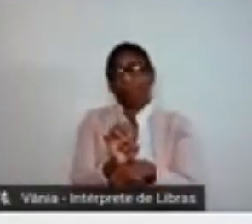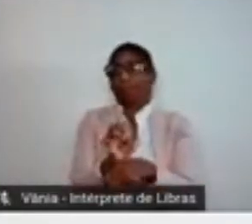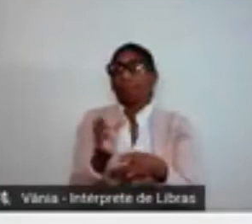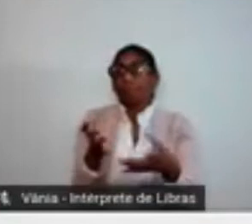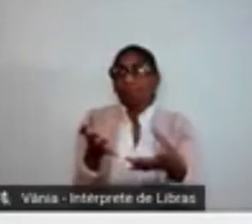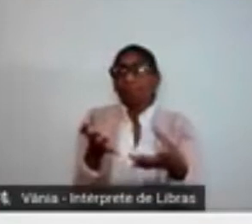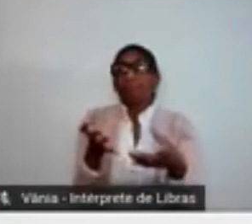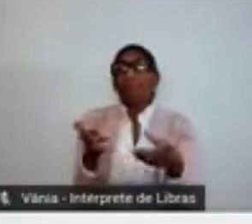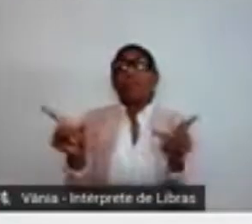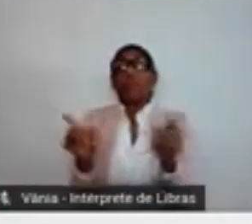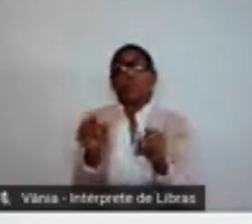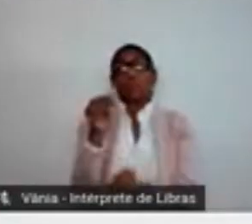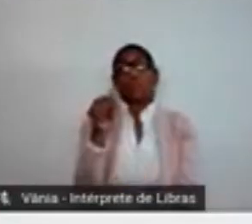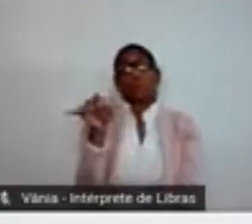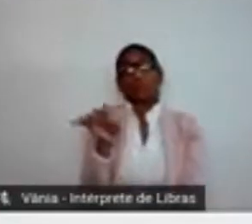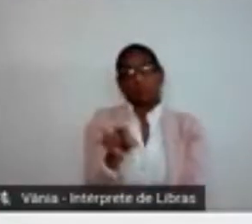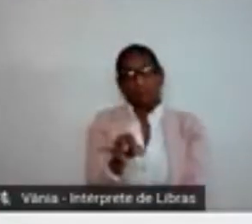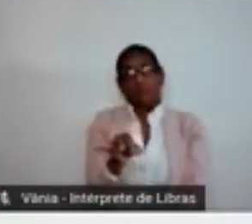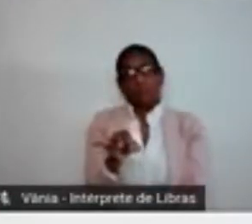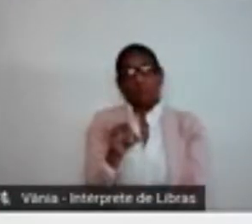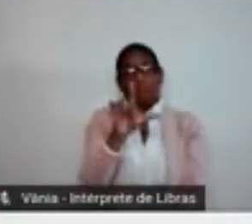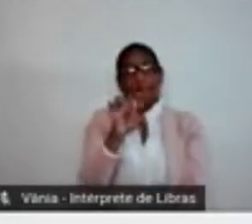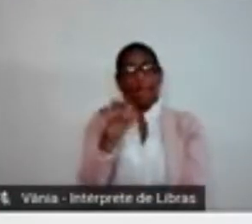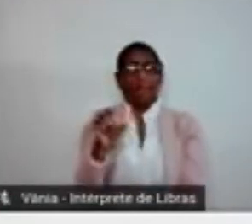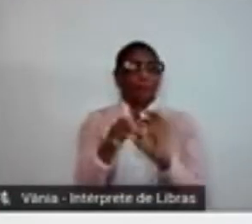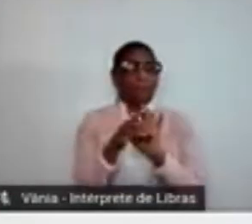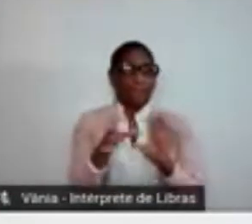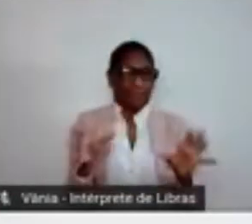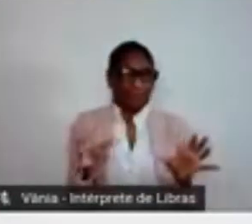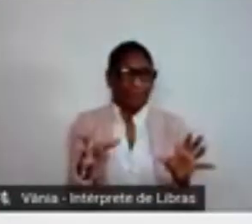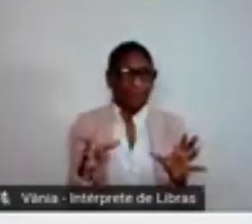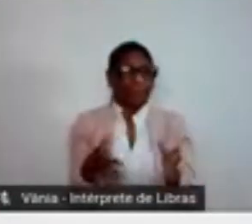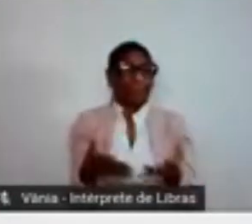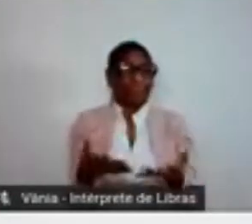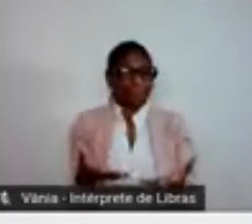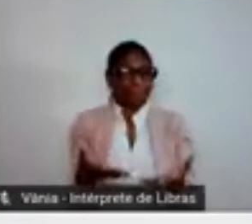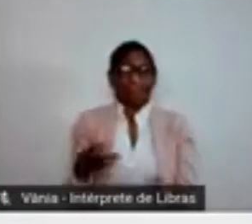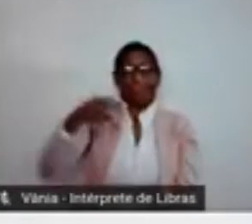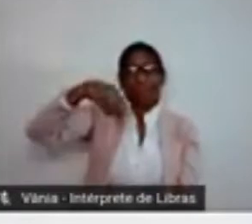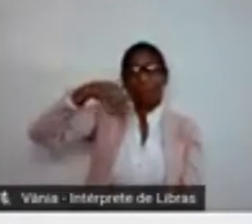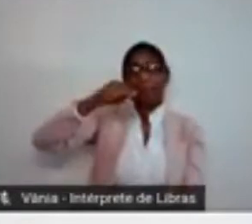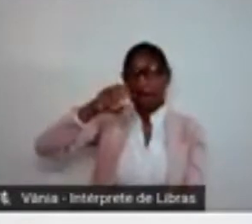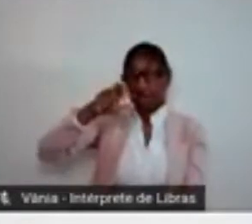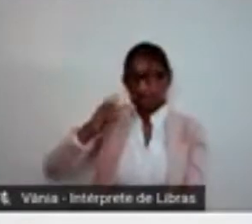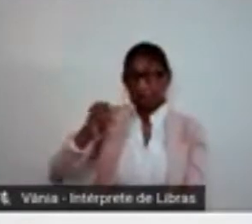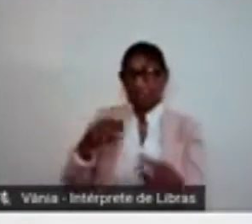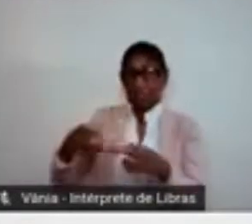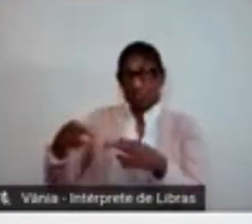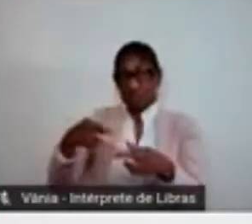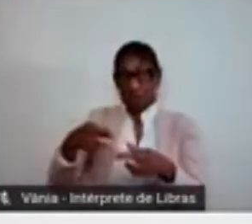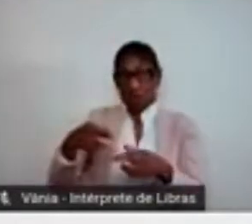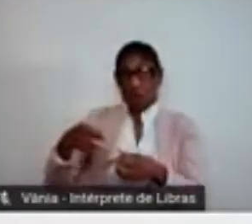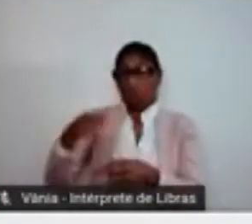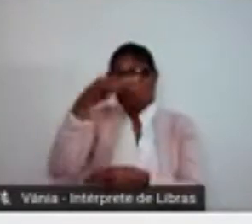uma redução de 7% de leitos livres para a Covid, e na macro-região, que é a micro-região no caso